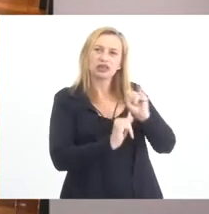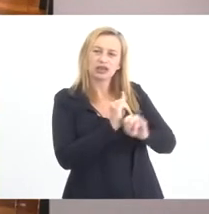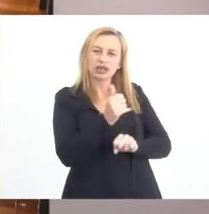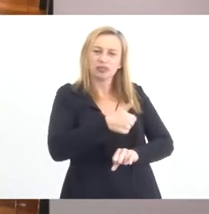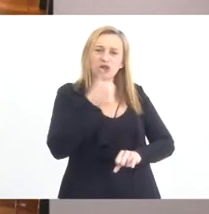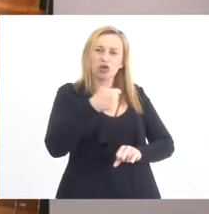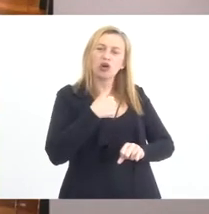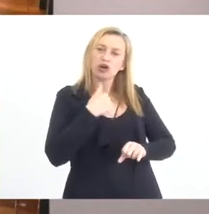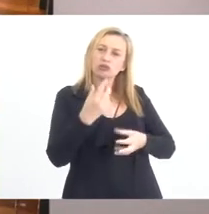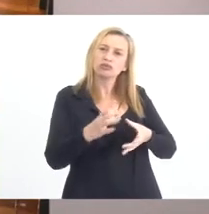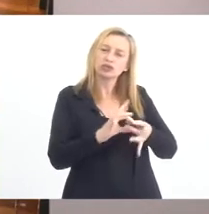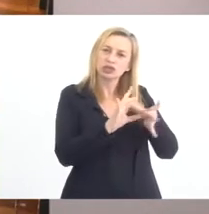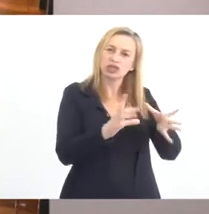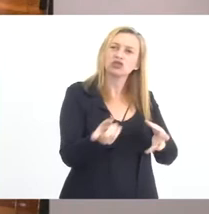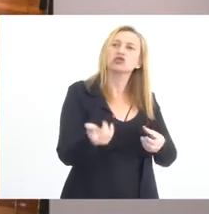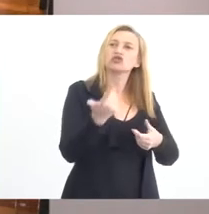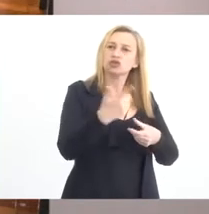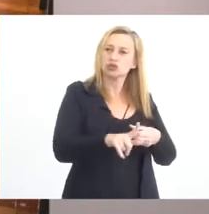devolvo a sua